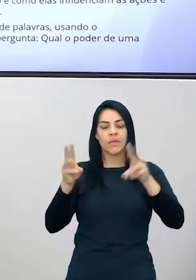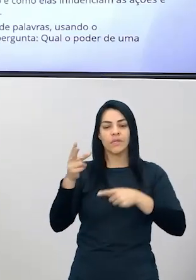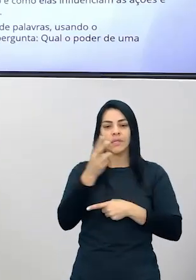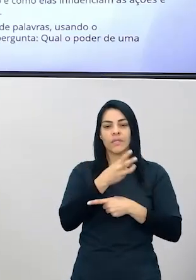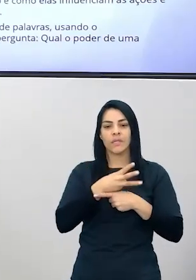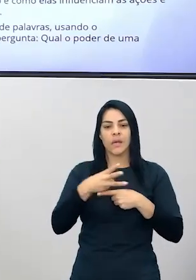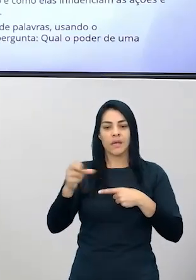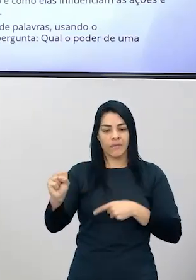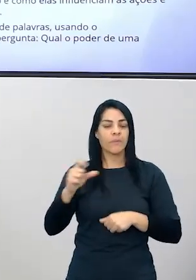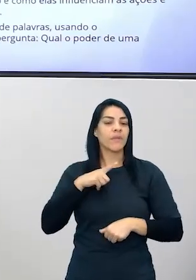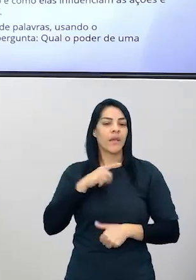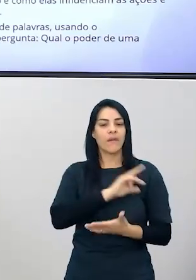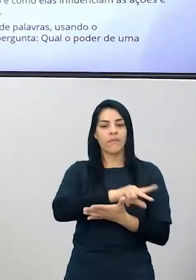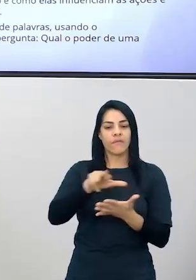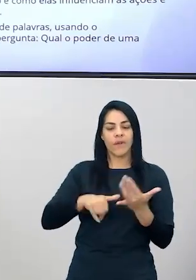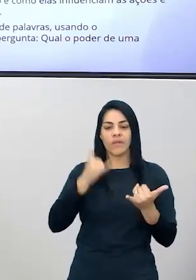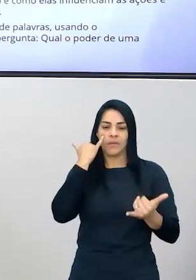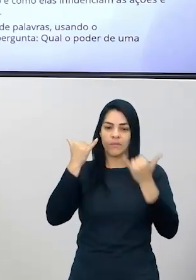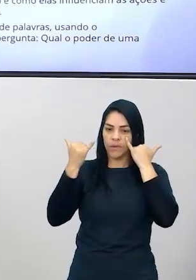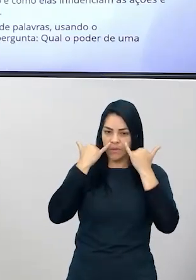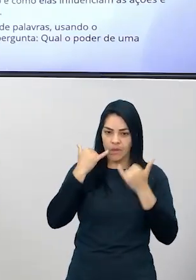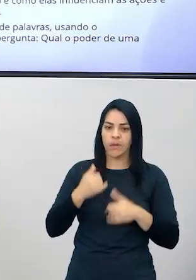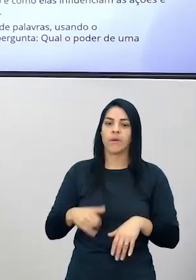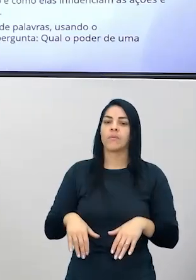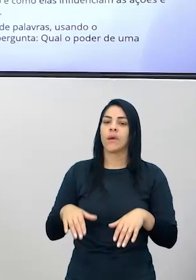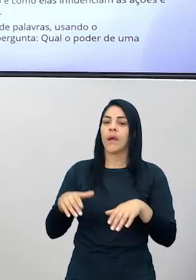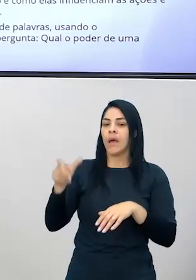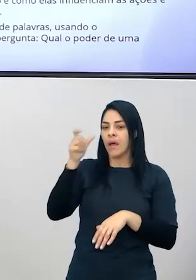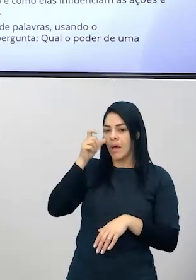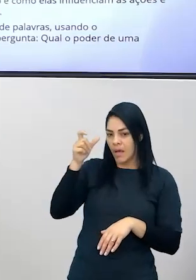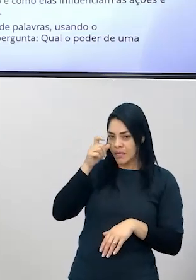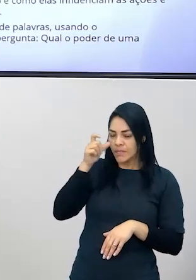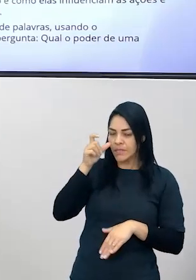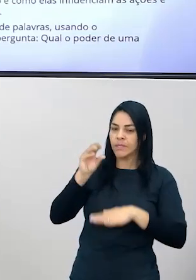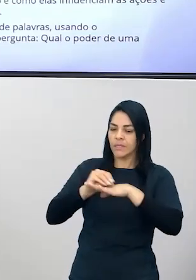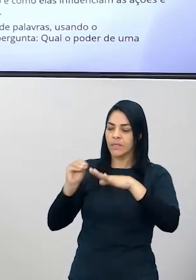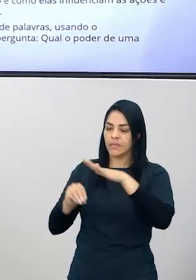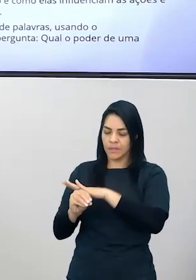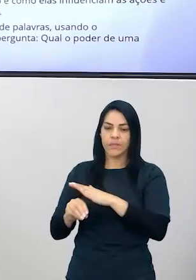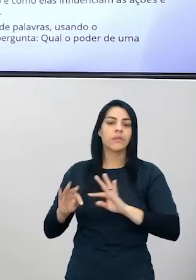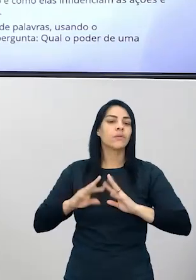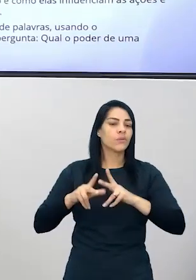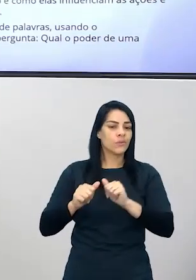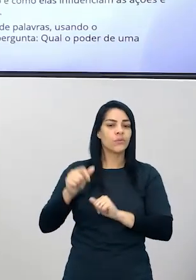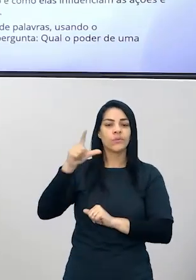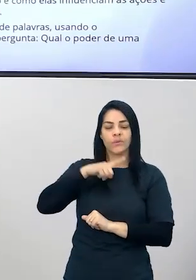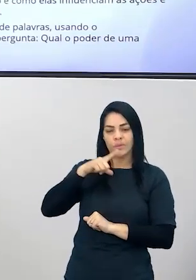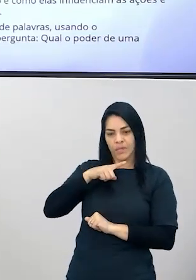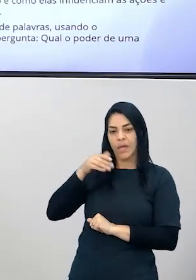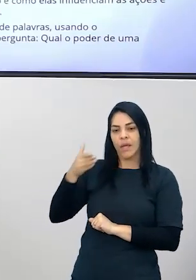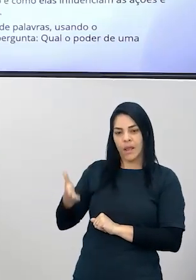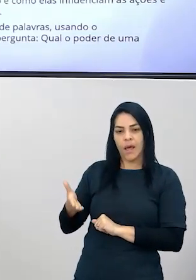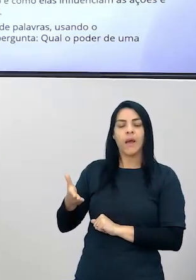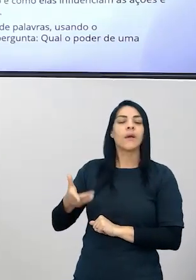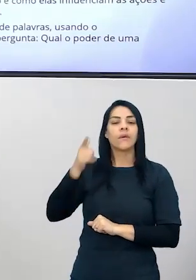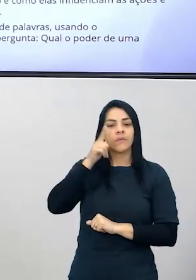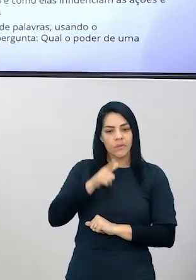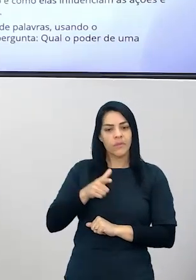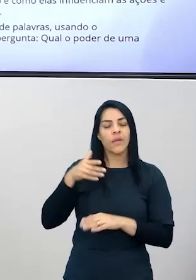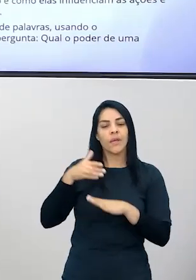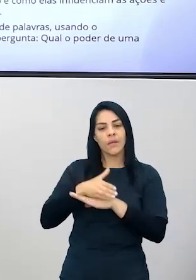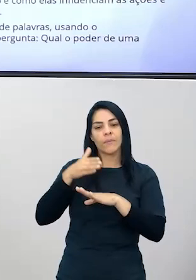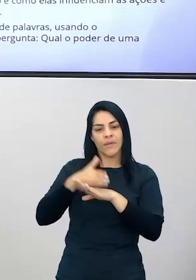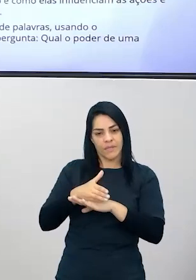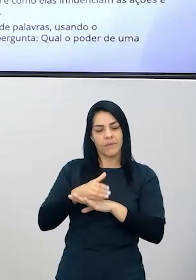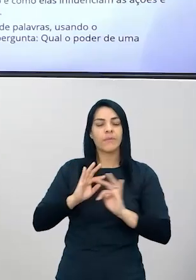tem várias informações. Não deixe de acessar a sede, os editais também estão lá que podem ser acessados por meio